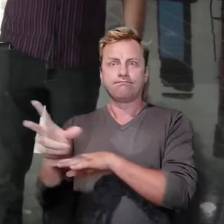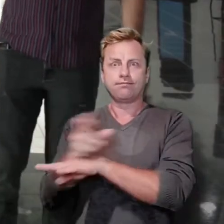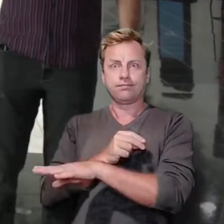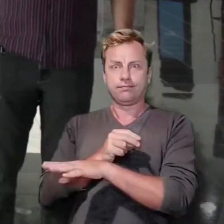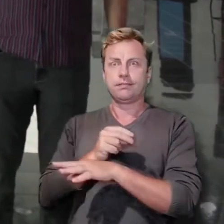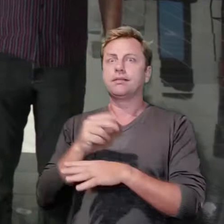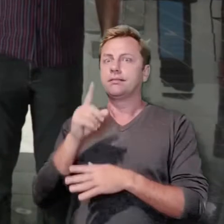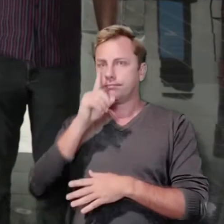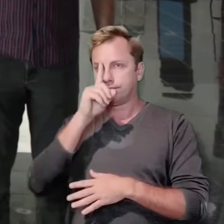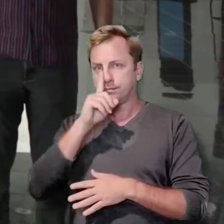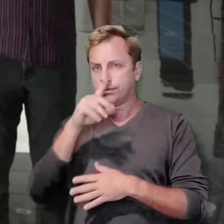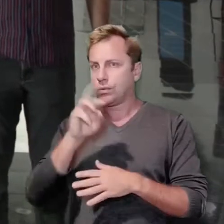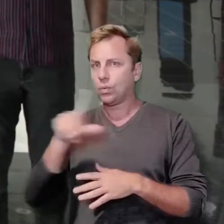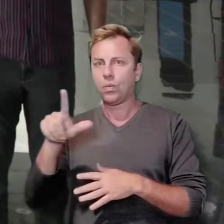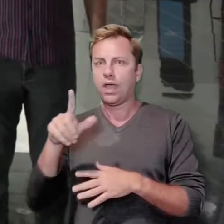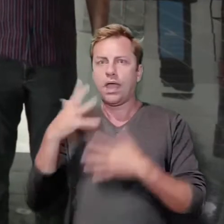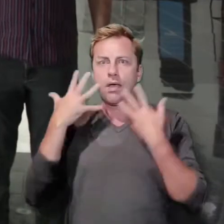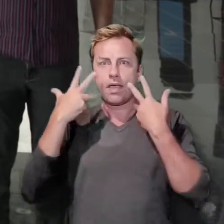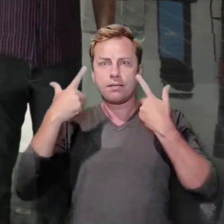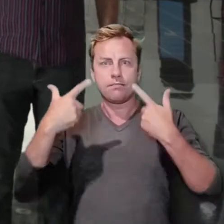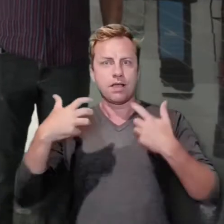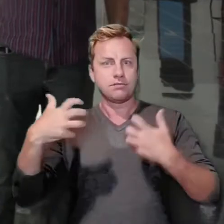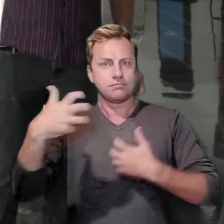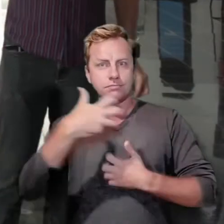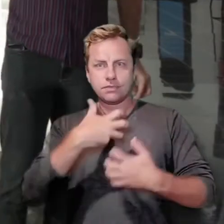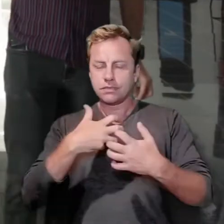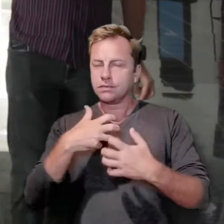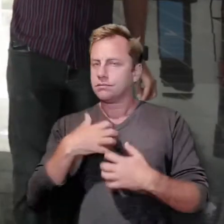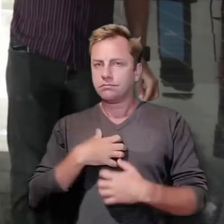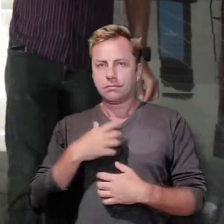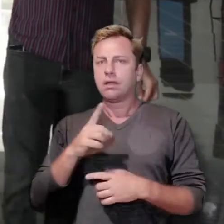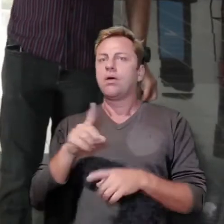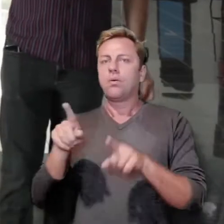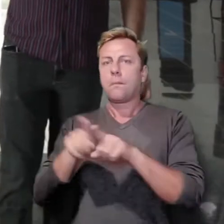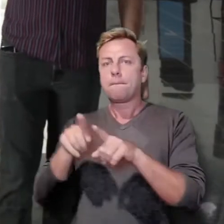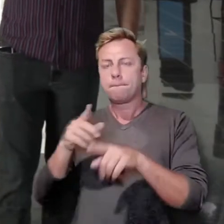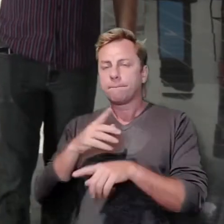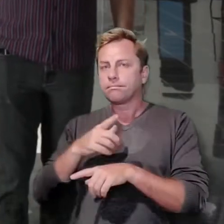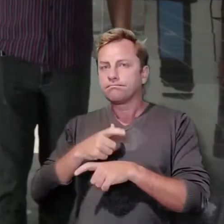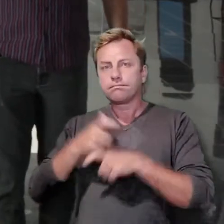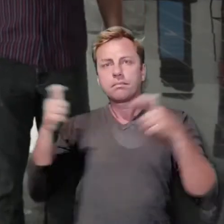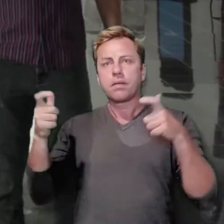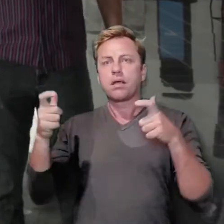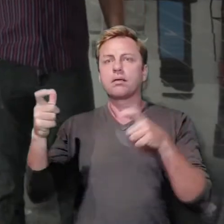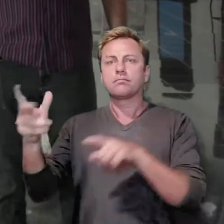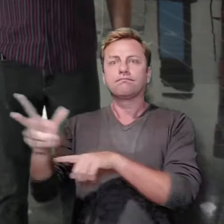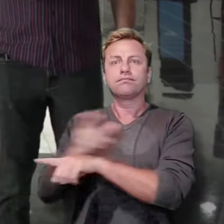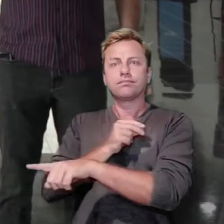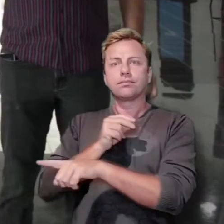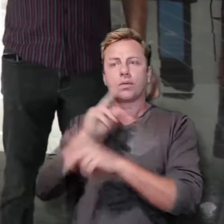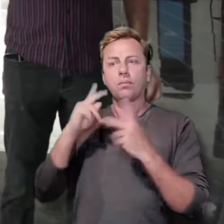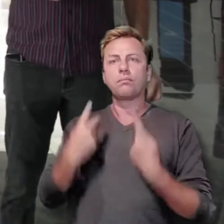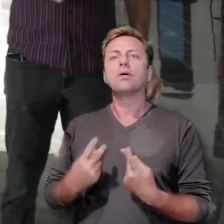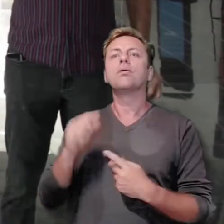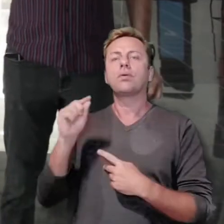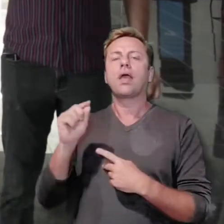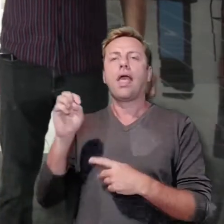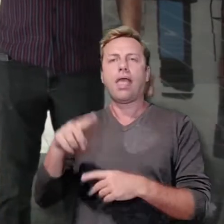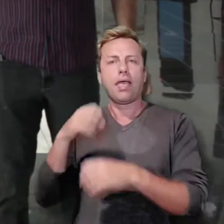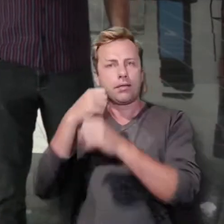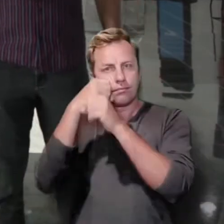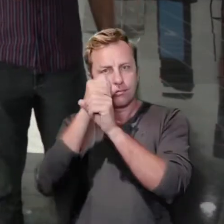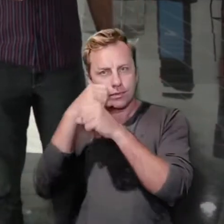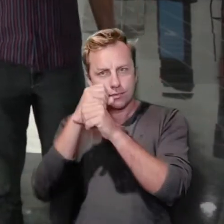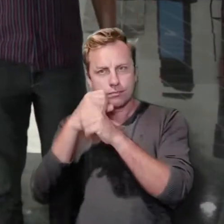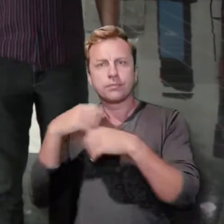predadores naturais, não são os grandes animais selvagens. O grande predador do ser humano na natureza são